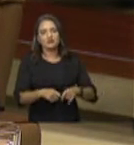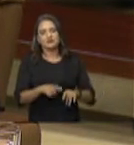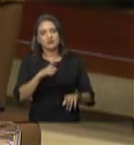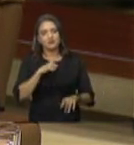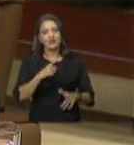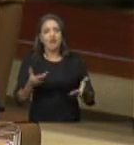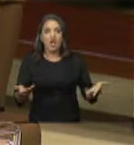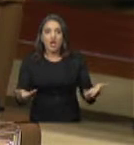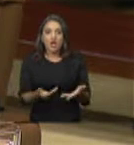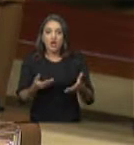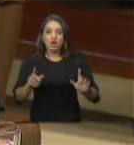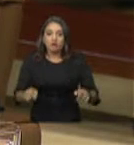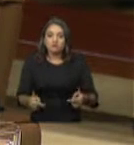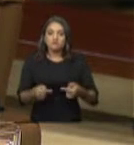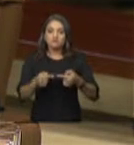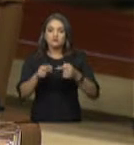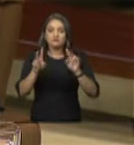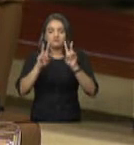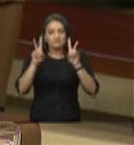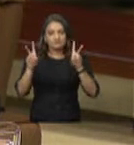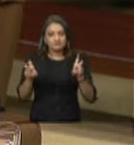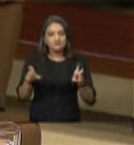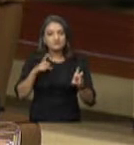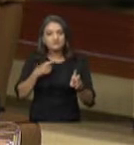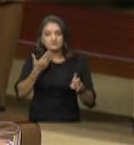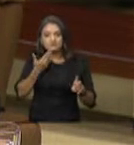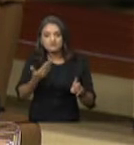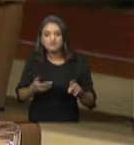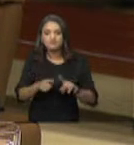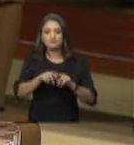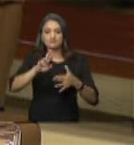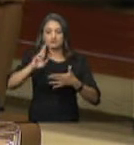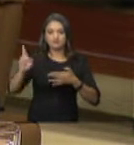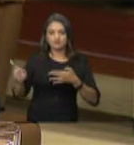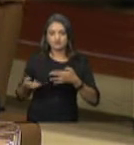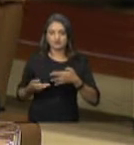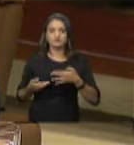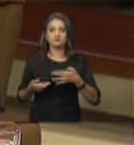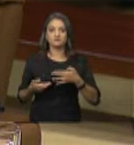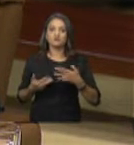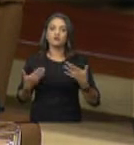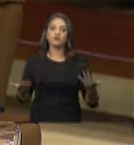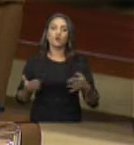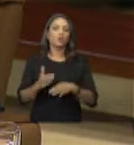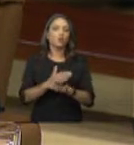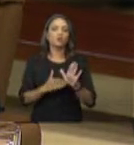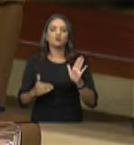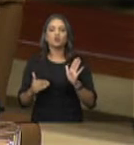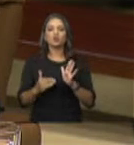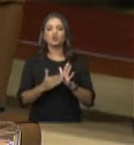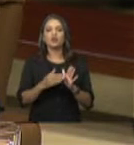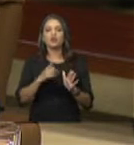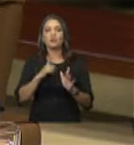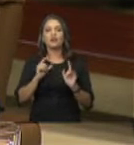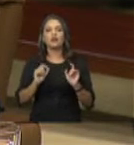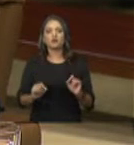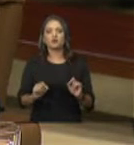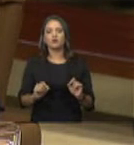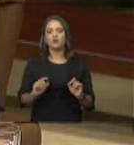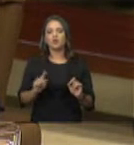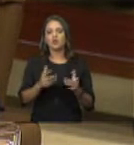vez consoante a matéria aversada na causa e no recurso ordinário tudo de modo a restar não conhecido